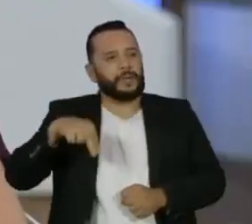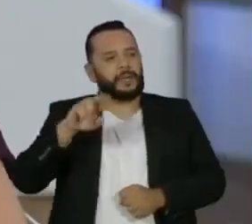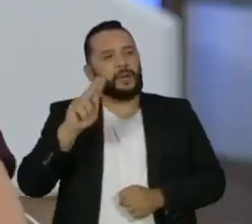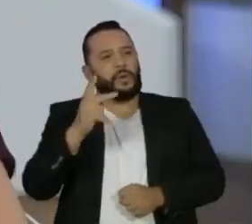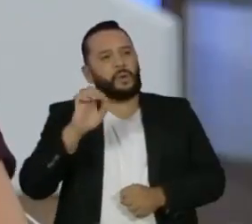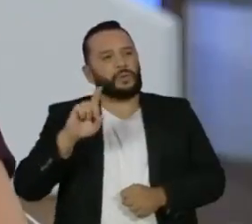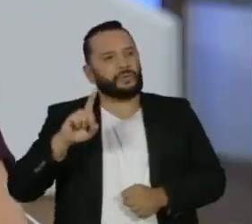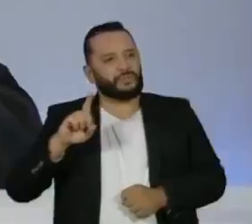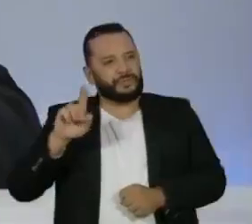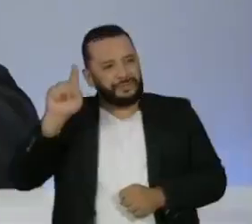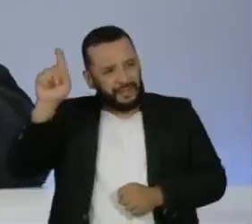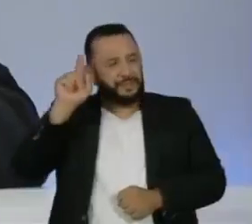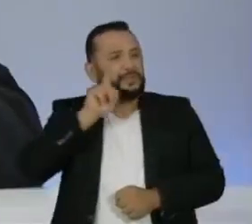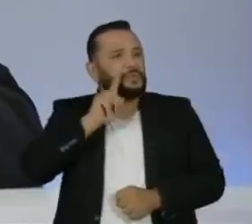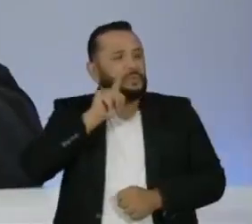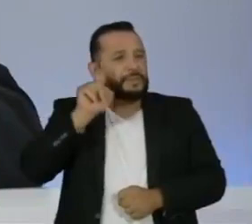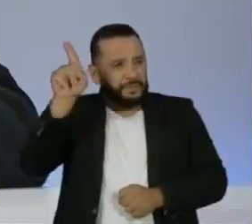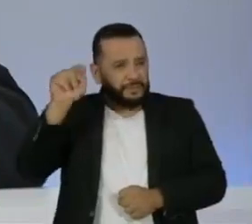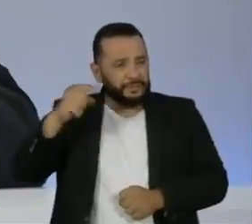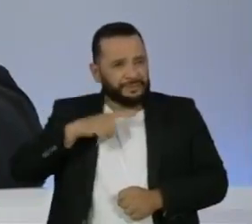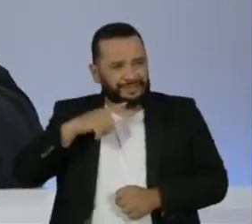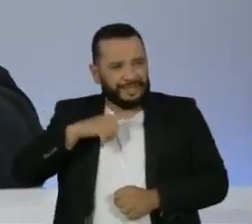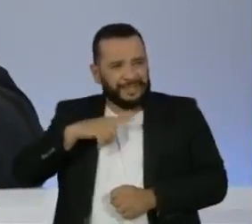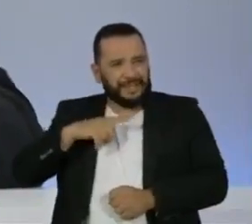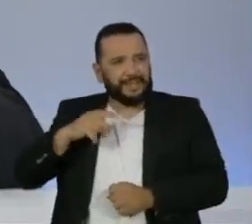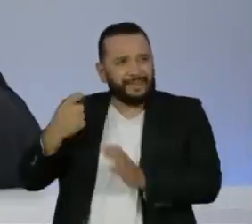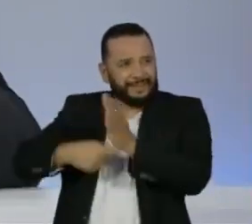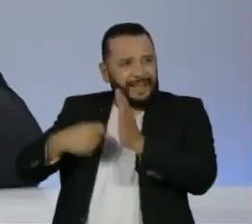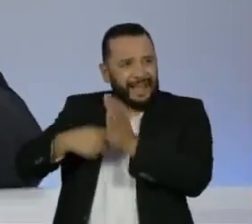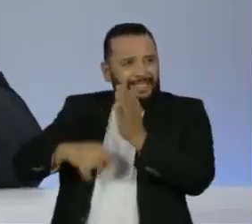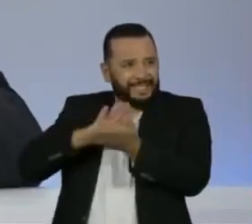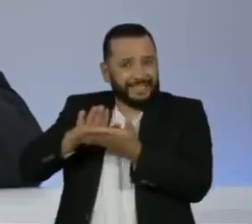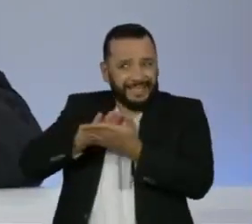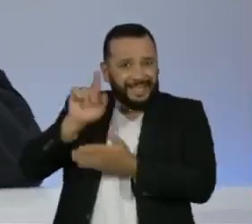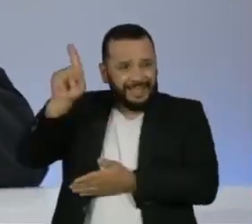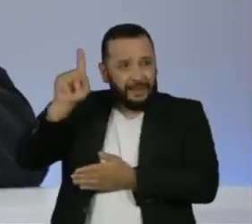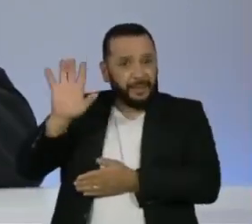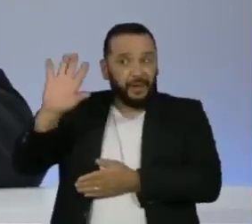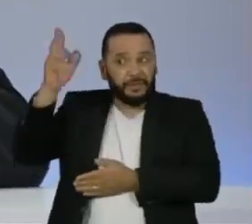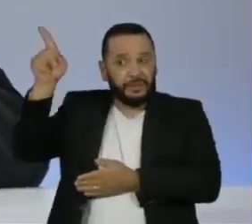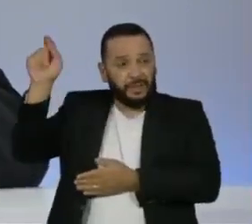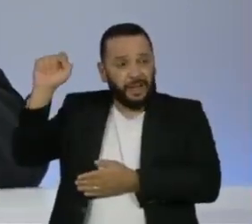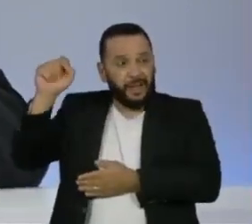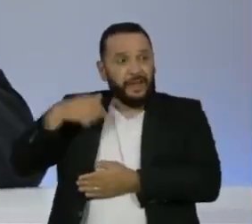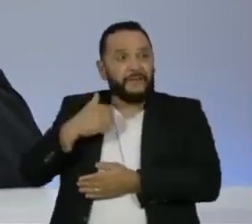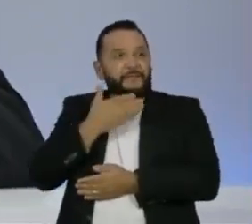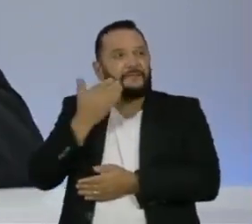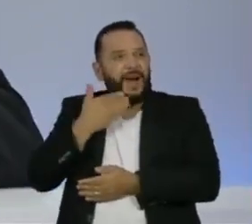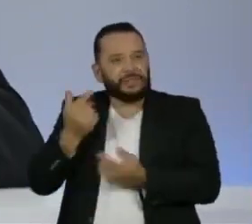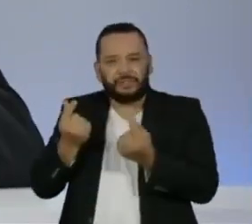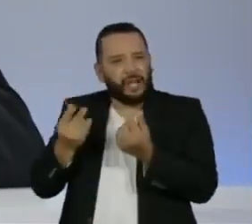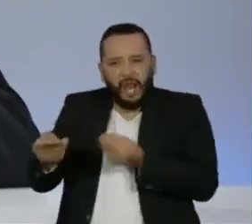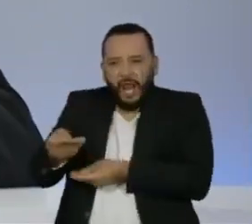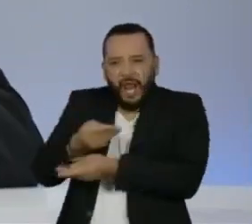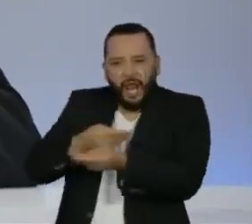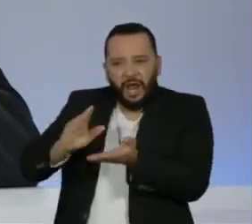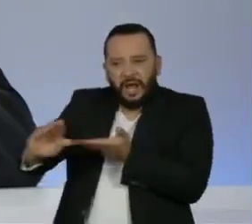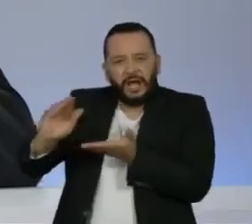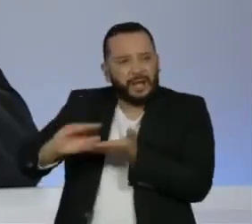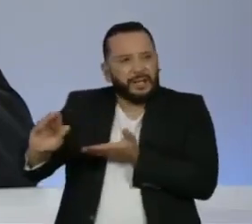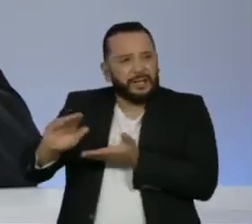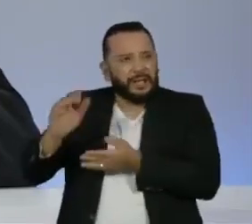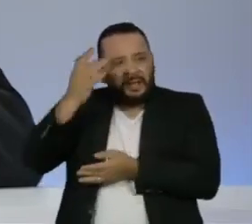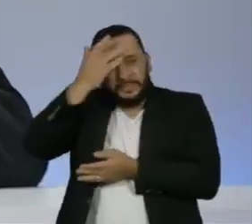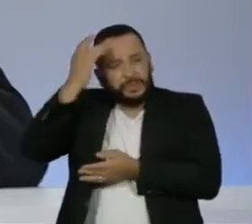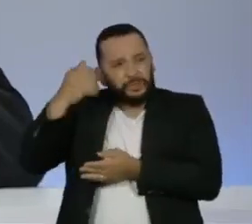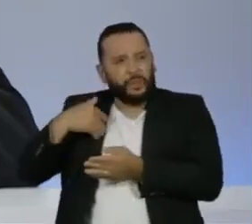acesso aos investimentos por lá, até não cobrando taxas. Mas o que aconteceu nos últimos tempos foi que a facilidade foi tão grande que muita gente foi para o mercado de